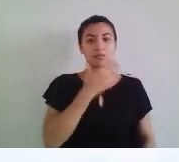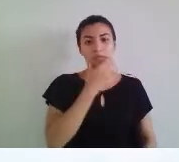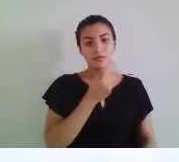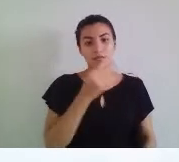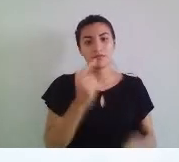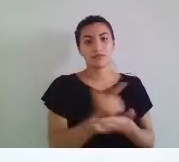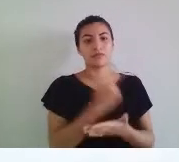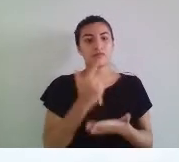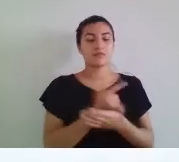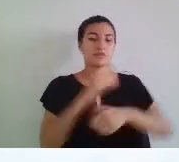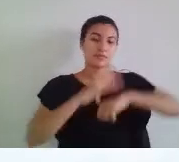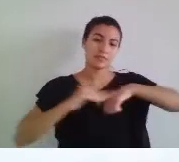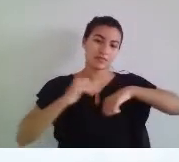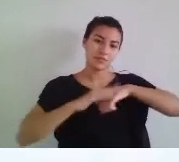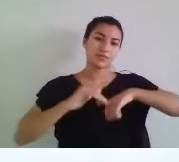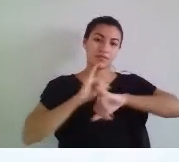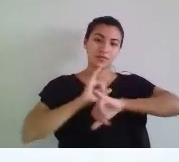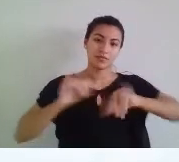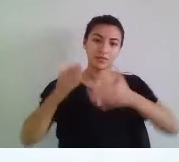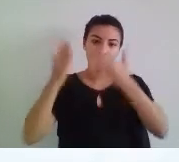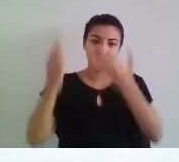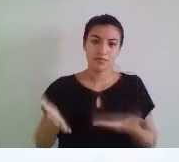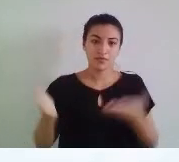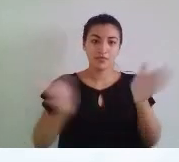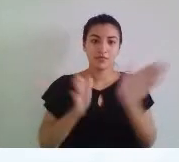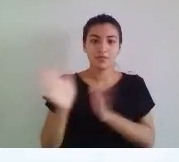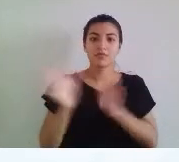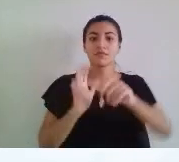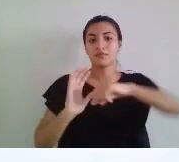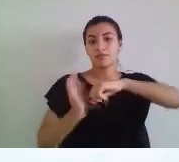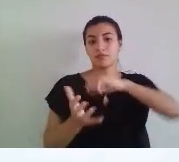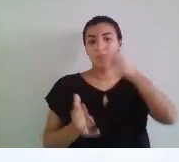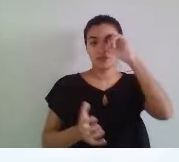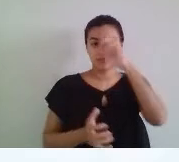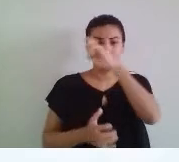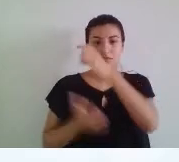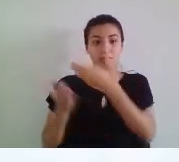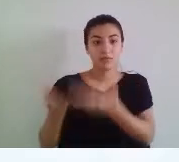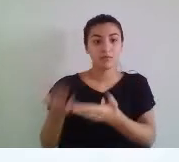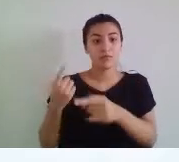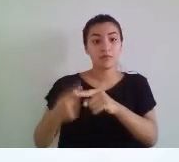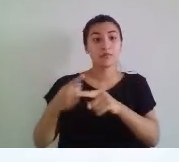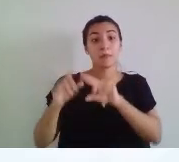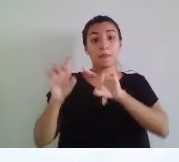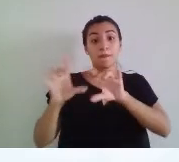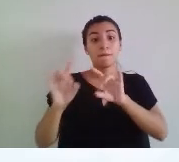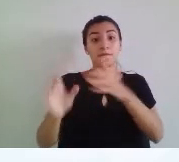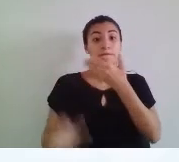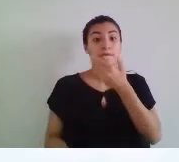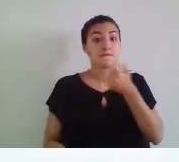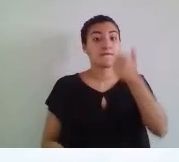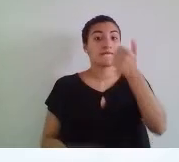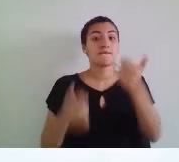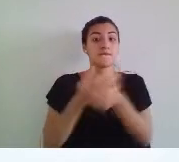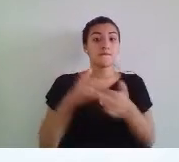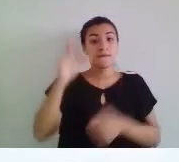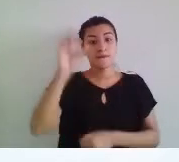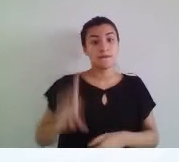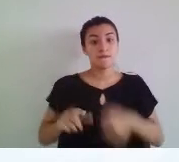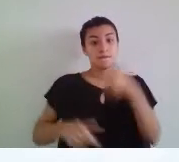vou falar dele porque nessa fase da pandemia também está sendo muito difícil para ele, porque ele vende as melhores obras de direito do